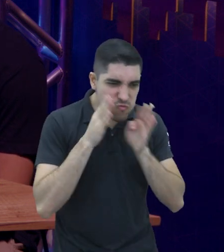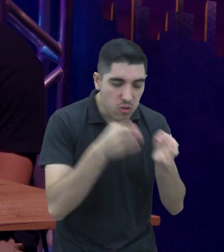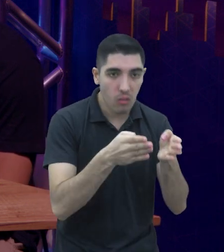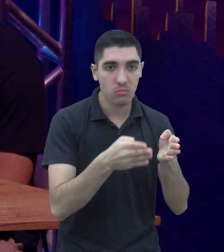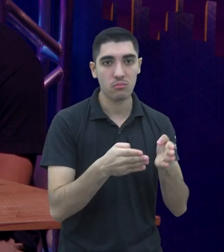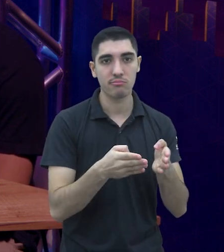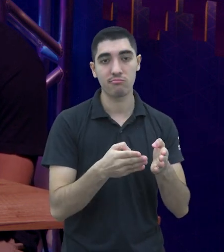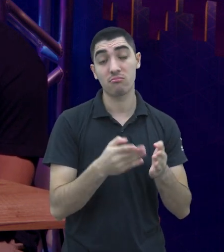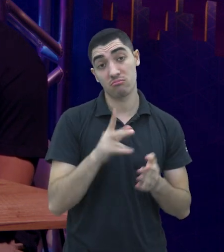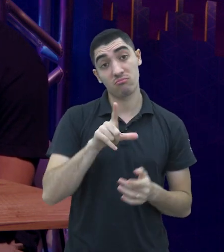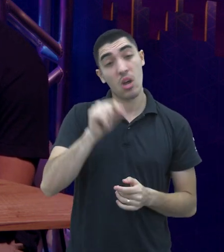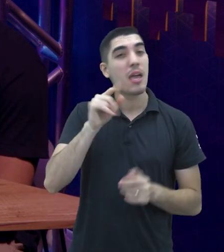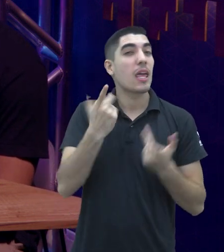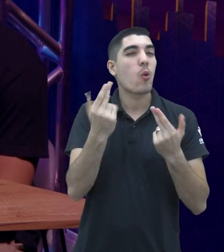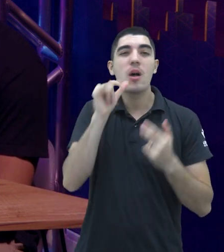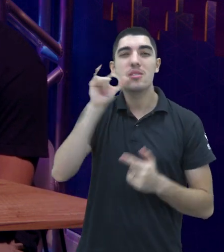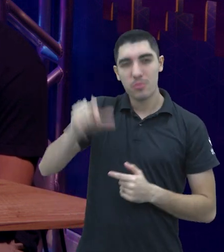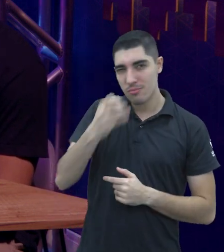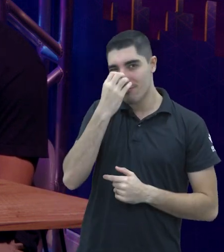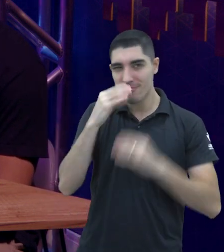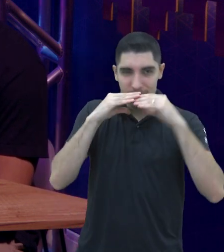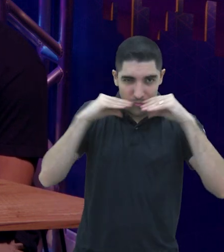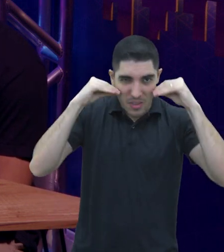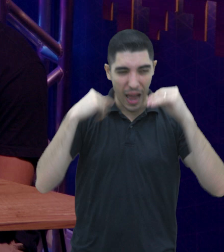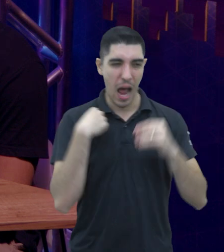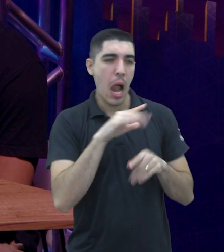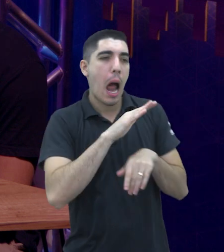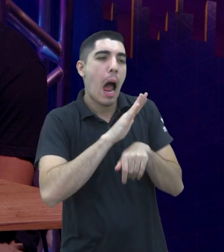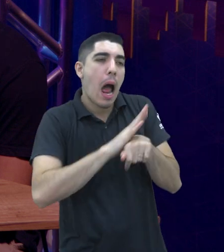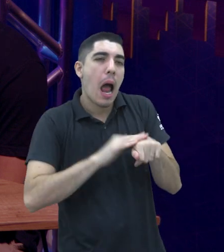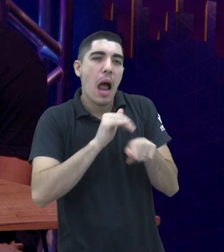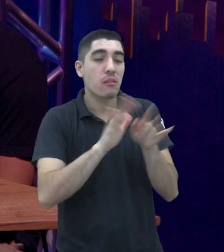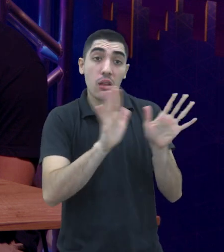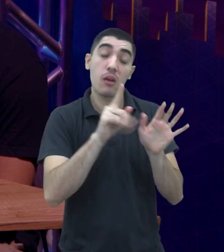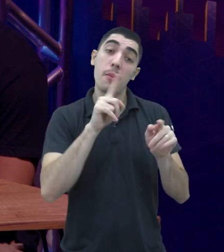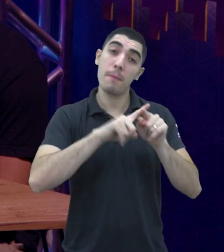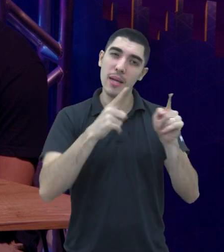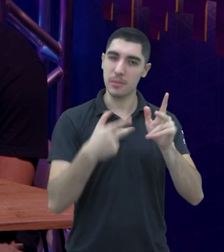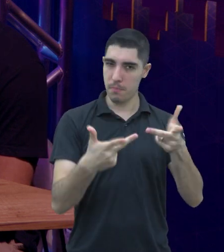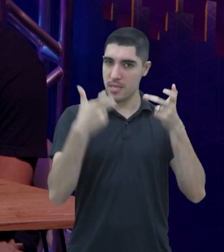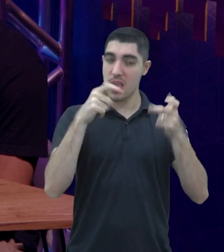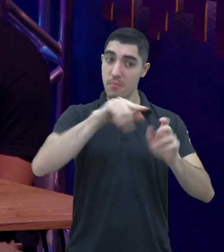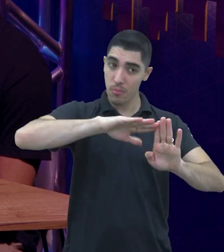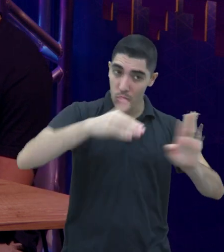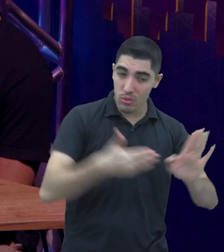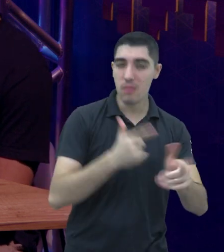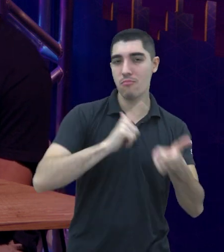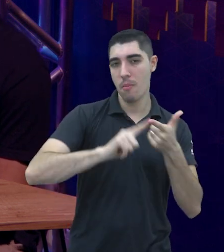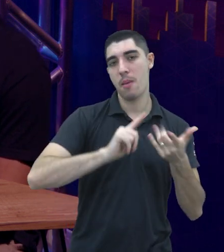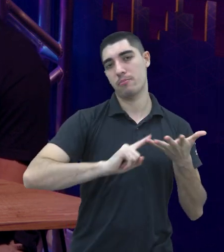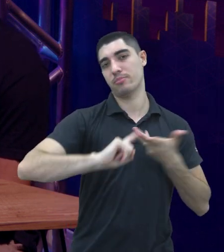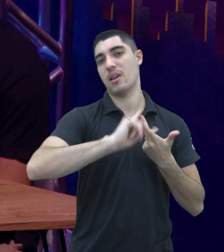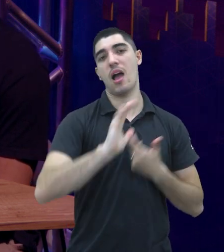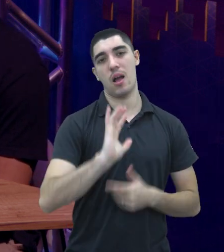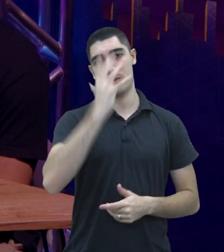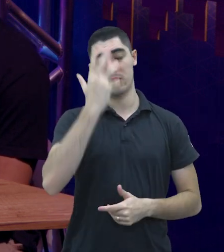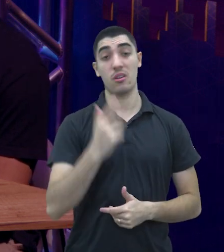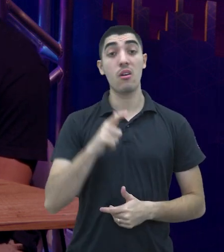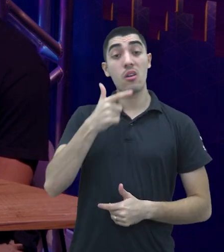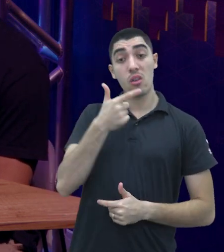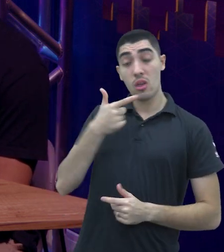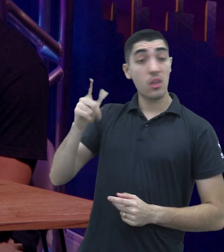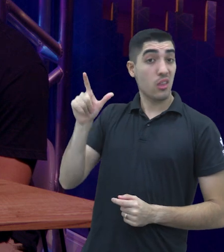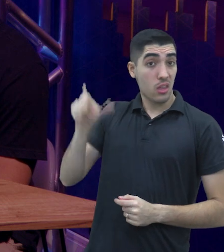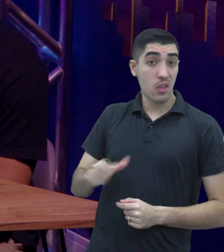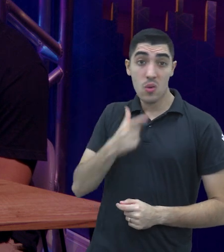Coringa, né, a gente tem situações e situações. Como em Cidade de Deus, a gente tem o Buscapé, que quando ele viu ali uma oportunidade de ser bom, ele foi ser bom, e